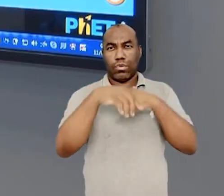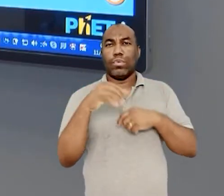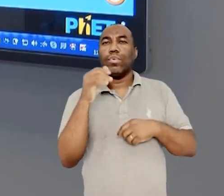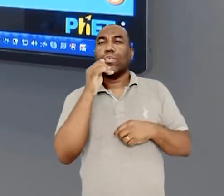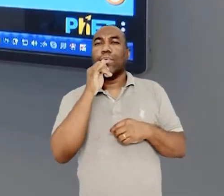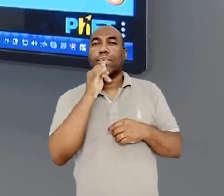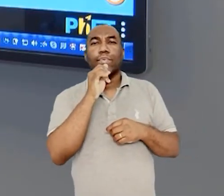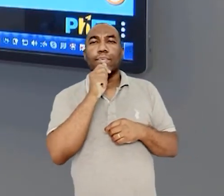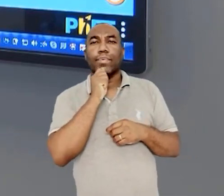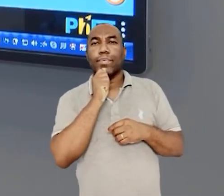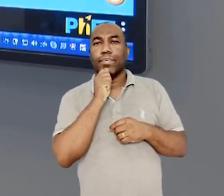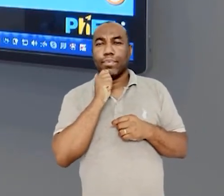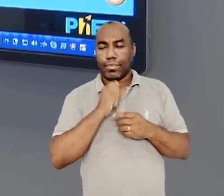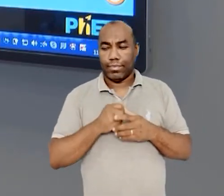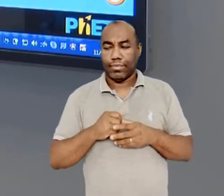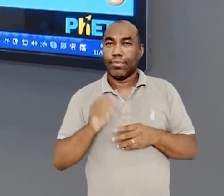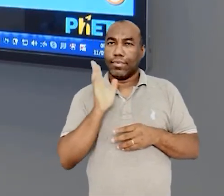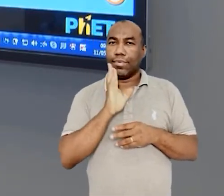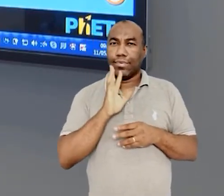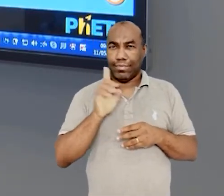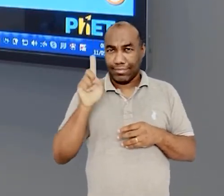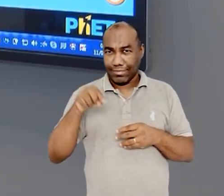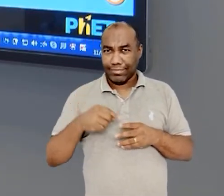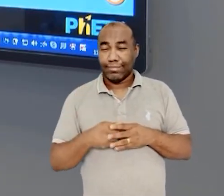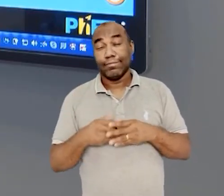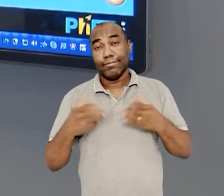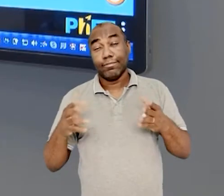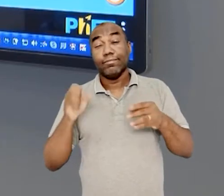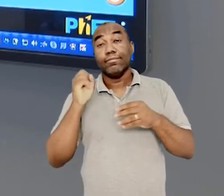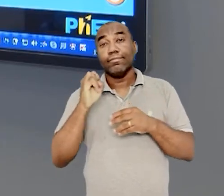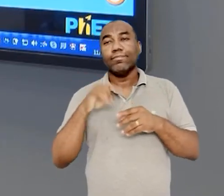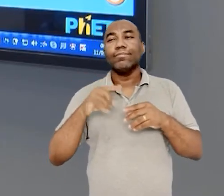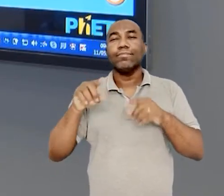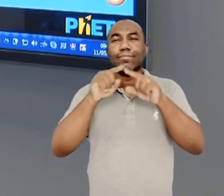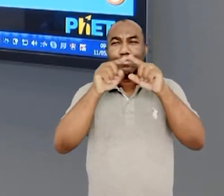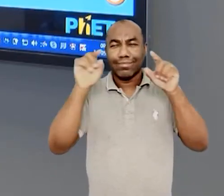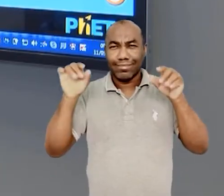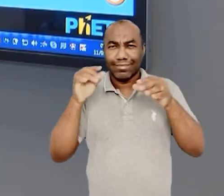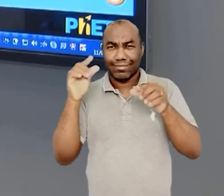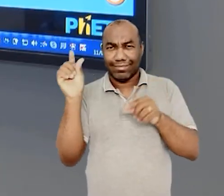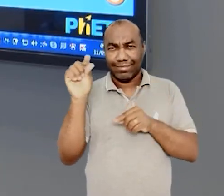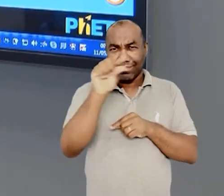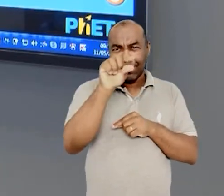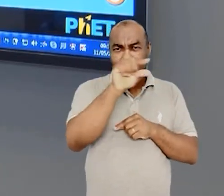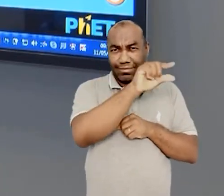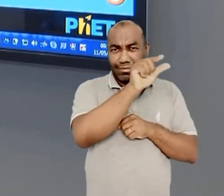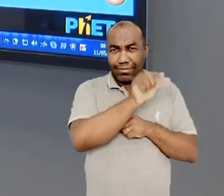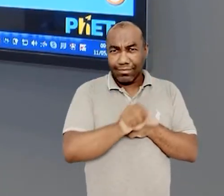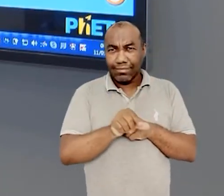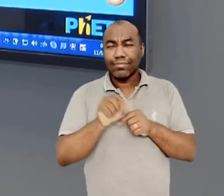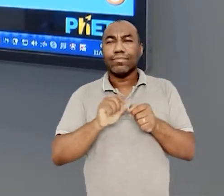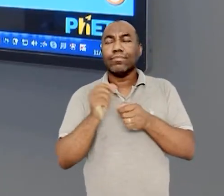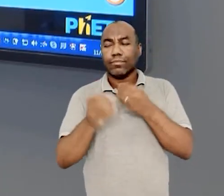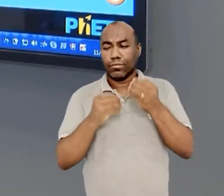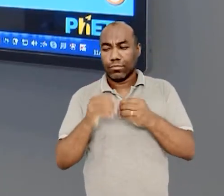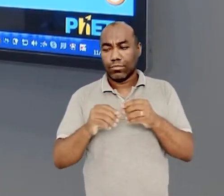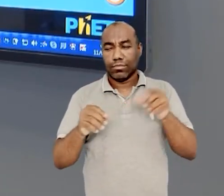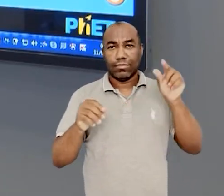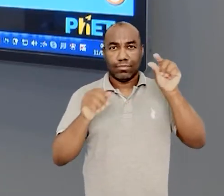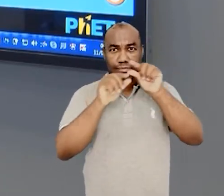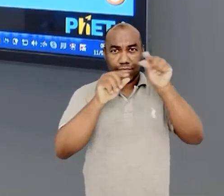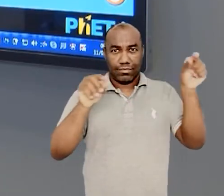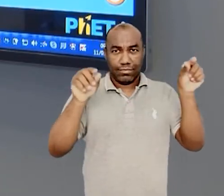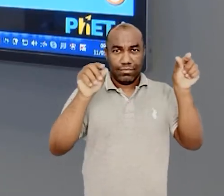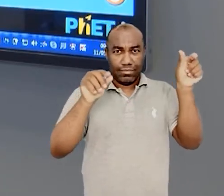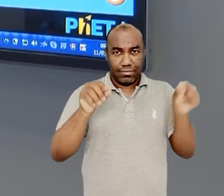Show de bola, né? Veja bem. O que acontece se eu fechar o meu circuito? Olha lá, fazendo rapidamente aqui.